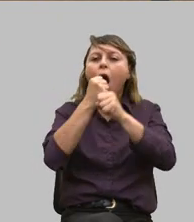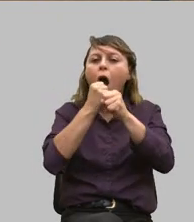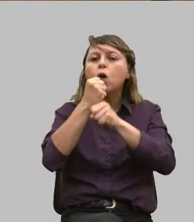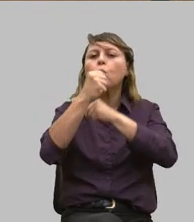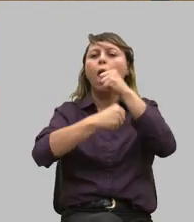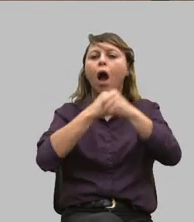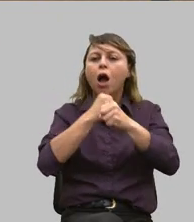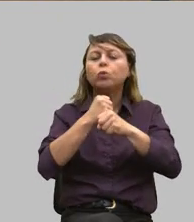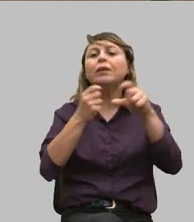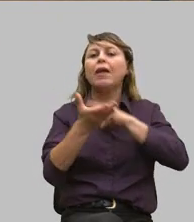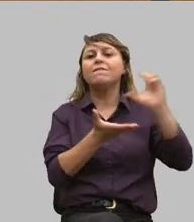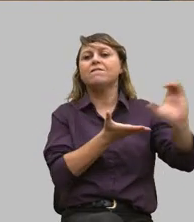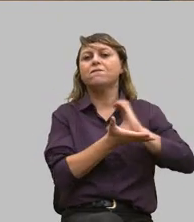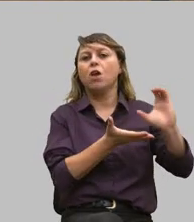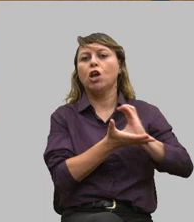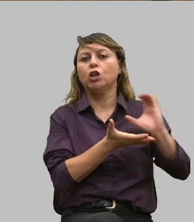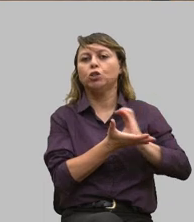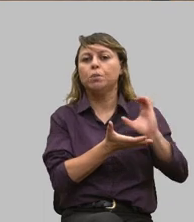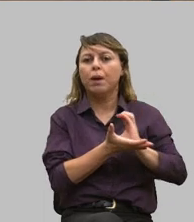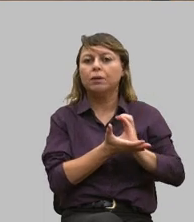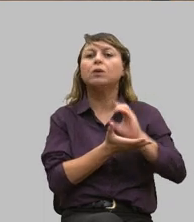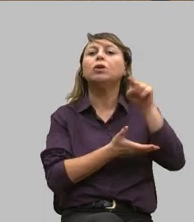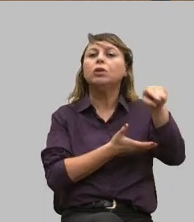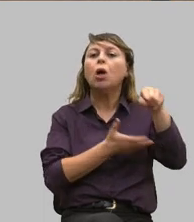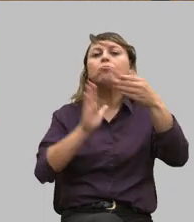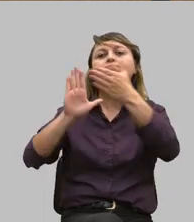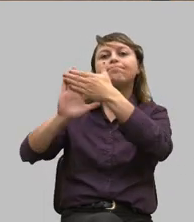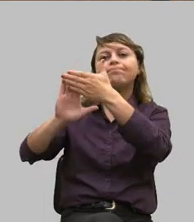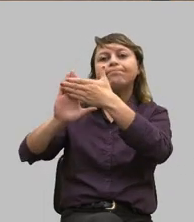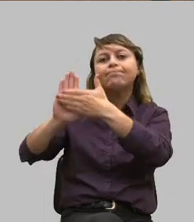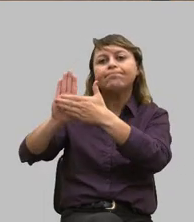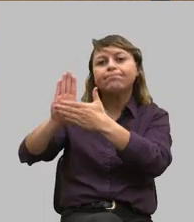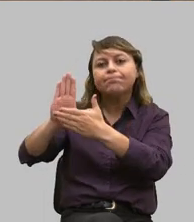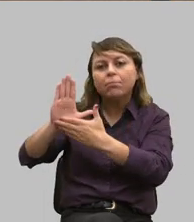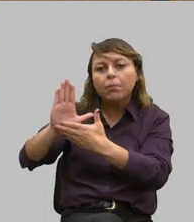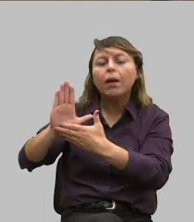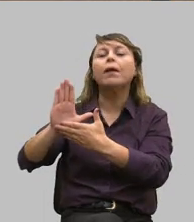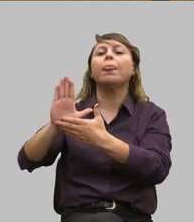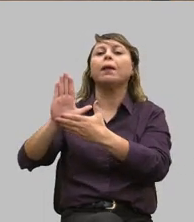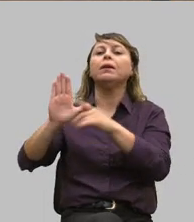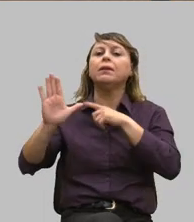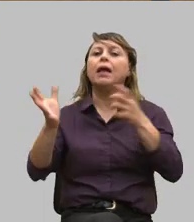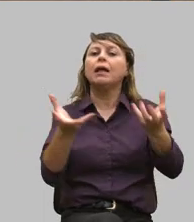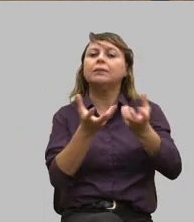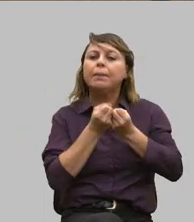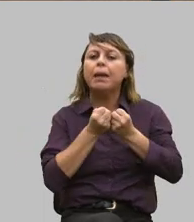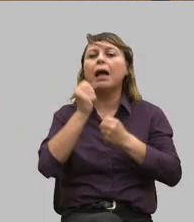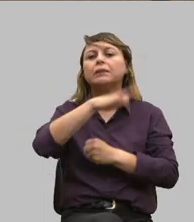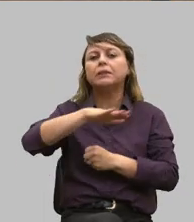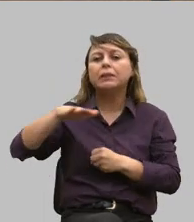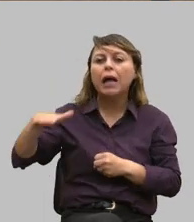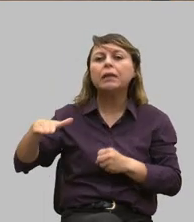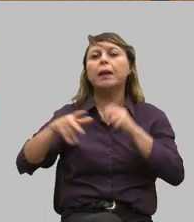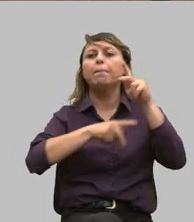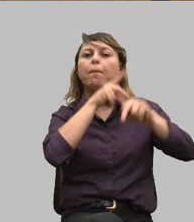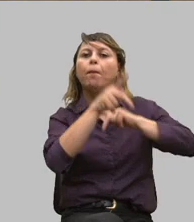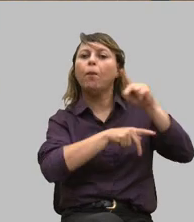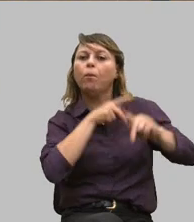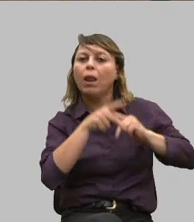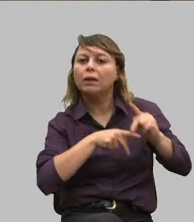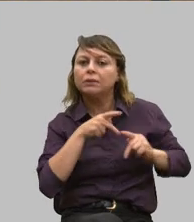de investimento e através desses programas né que conseguimos né atender nossas crianças atender a nossa população